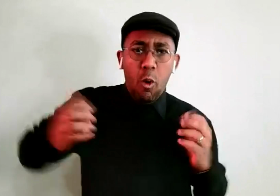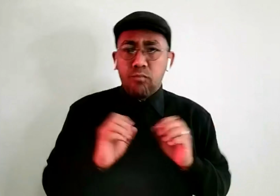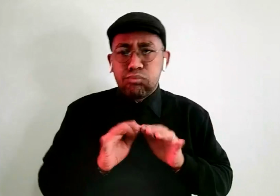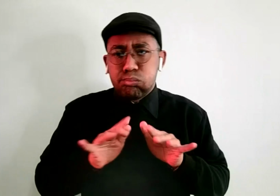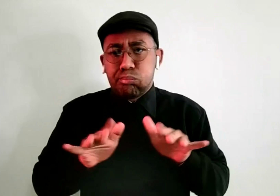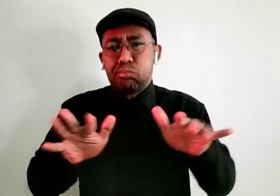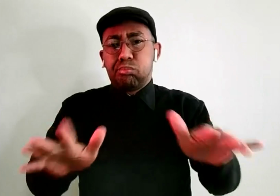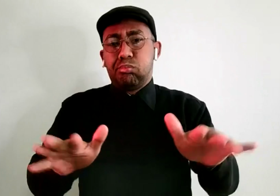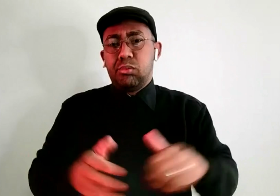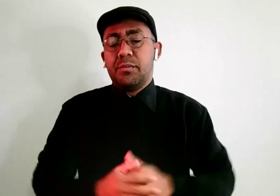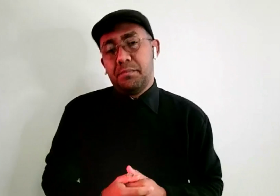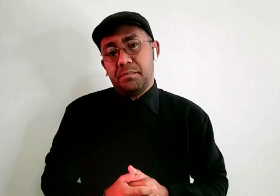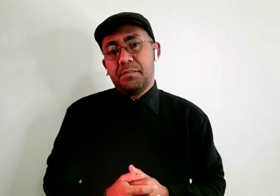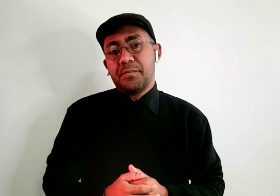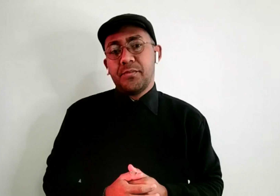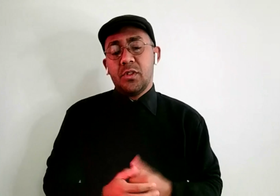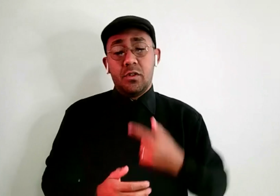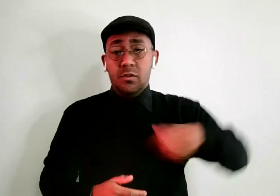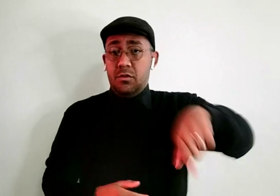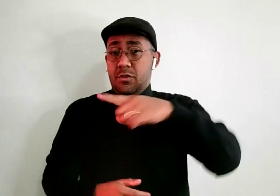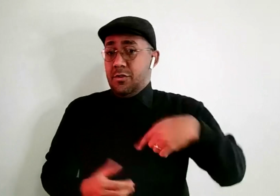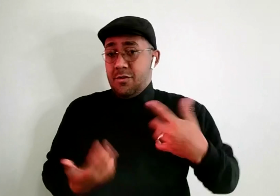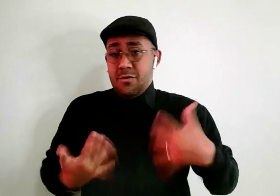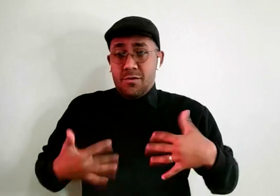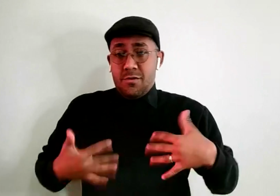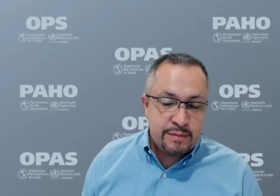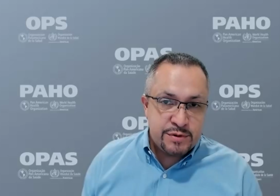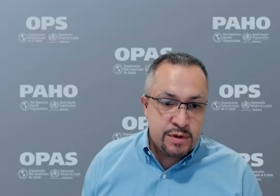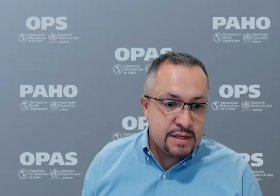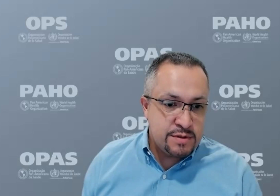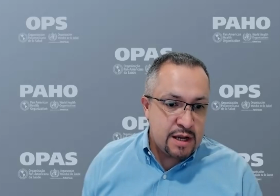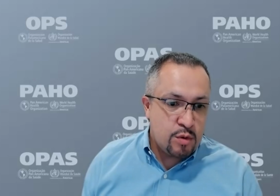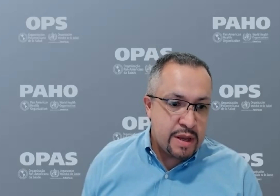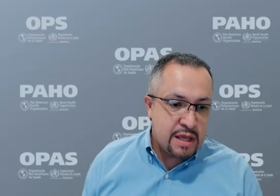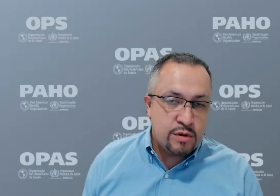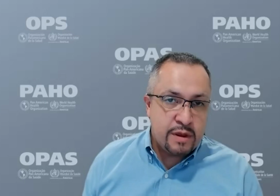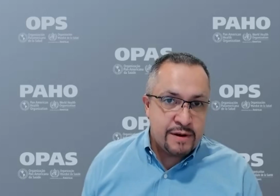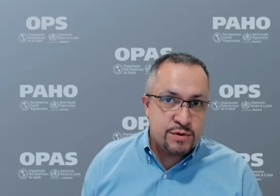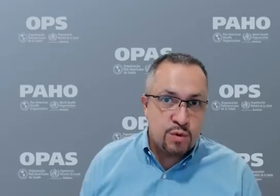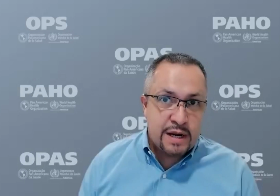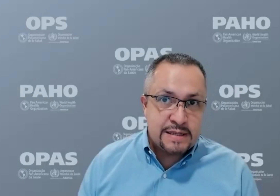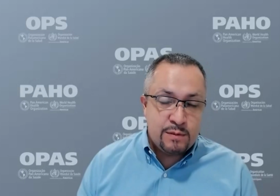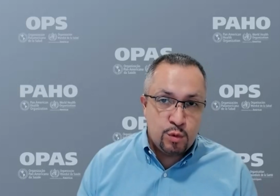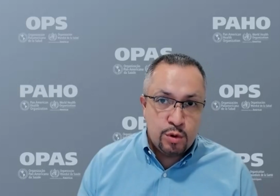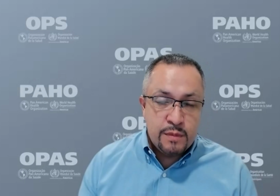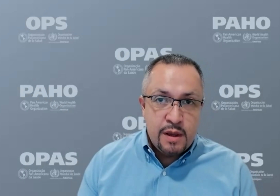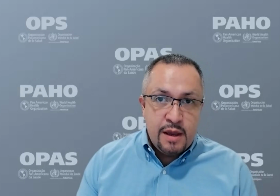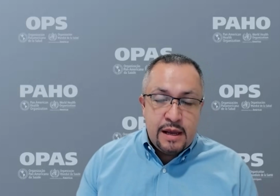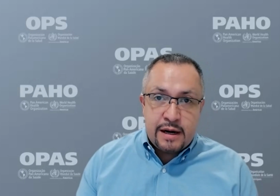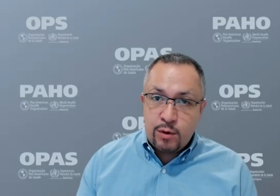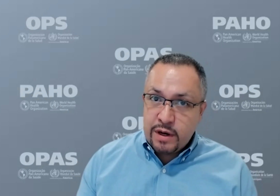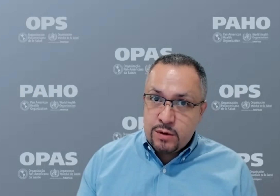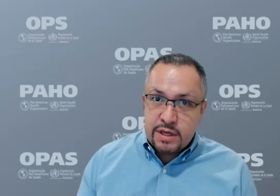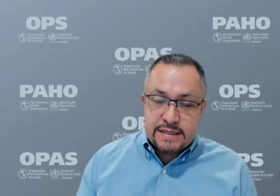Estamos muito contentes. Nós superamos as 170 conexões, 170 pessoas que nos estão